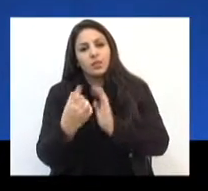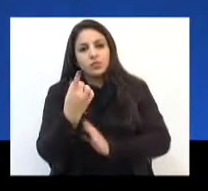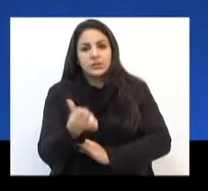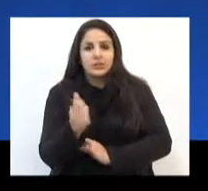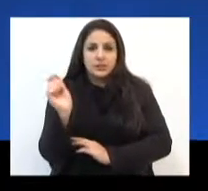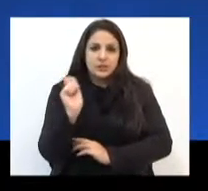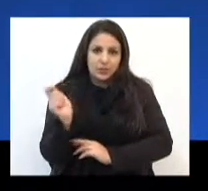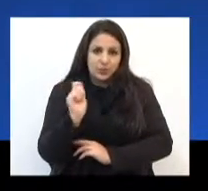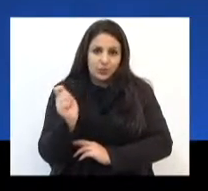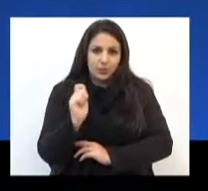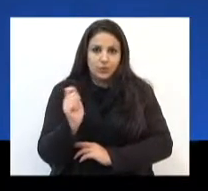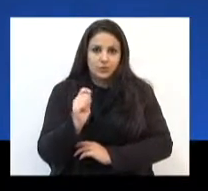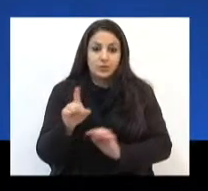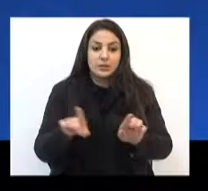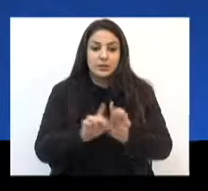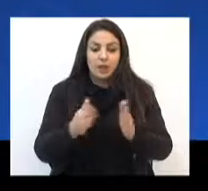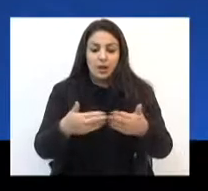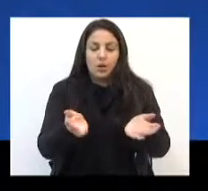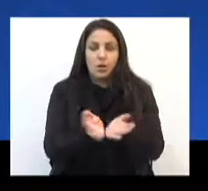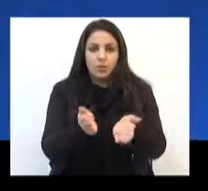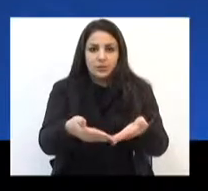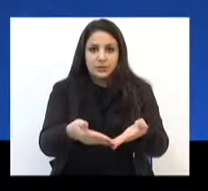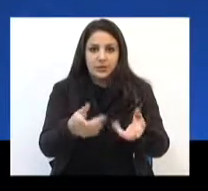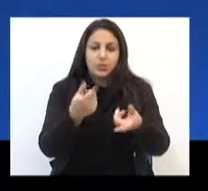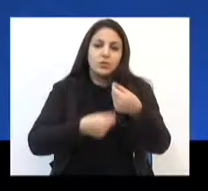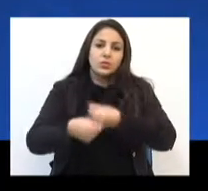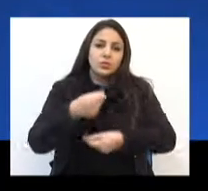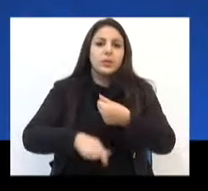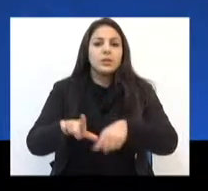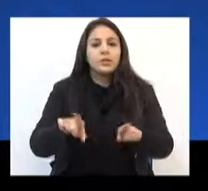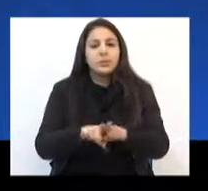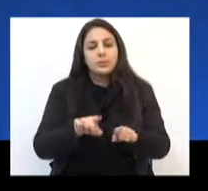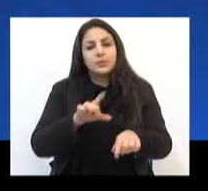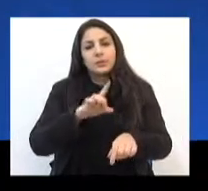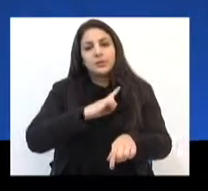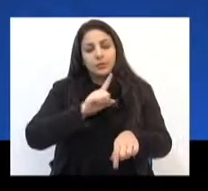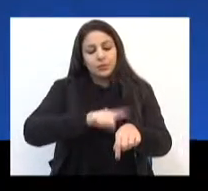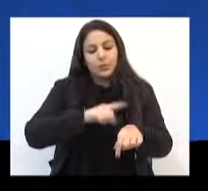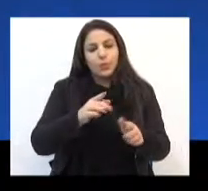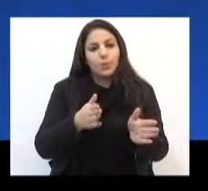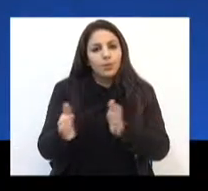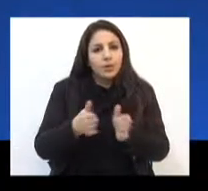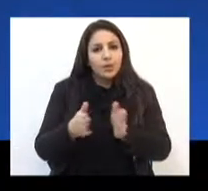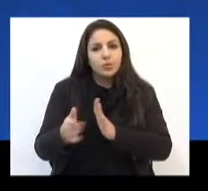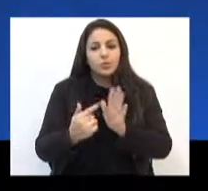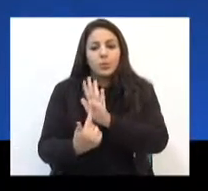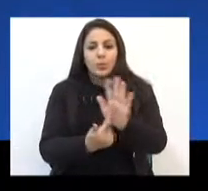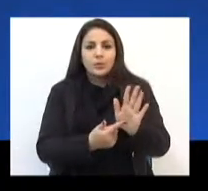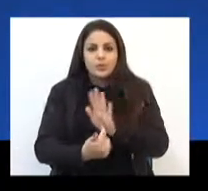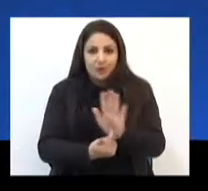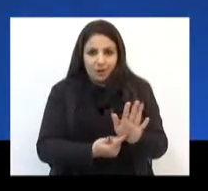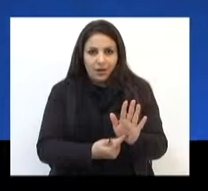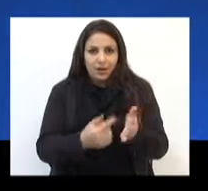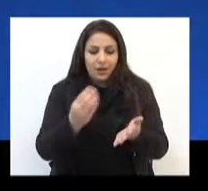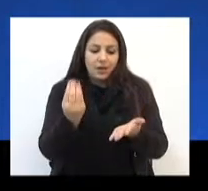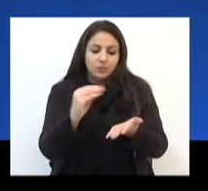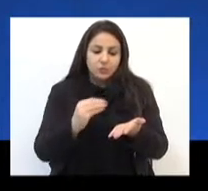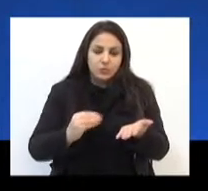exemplo da EMEI, da Educação Infantil, então ali se define os valores e se define aonde vai ser